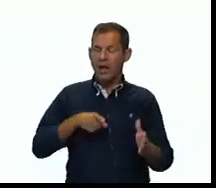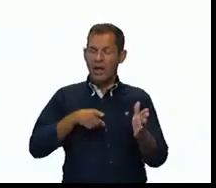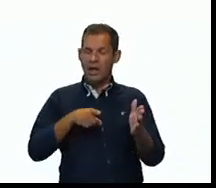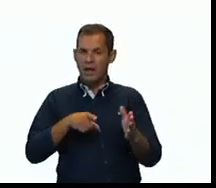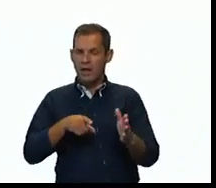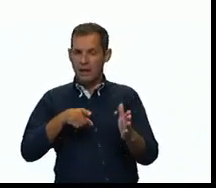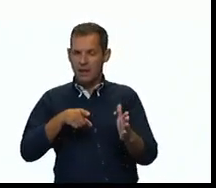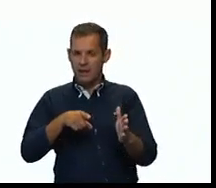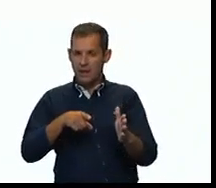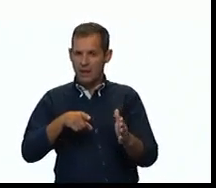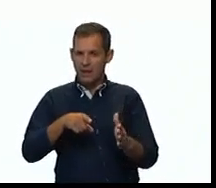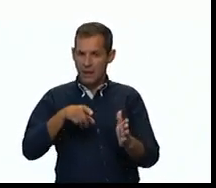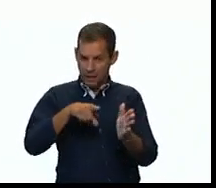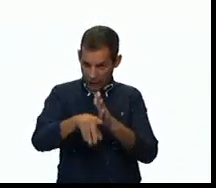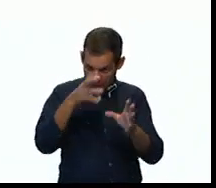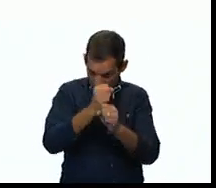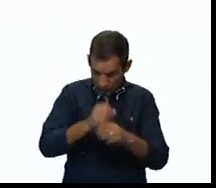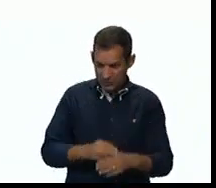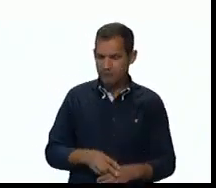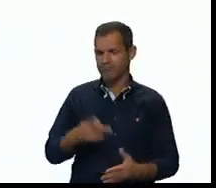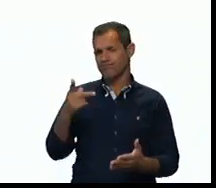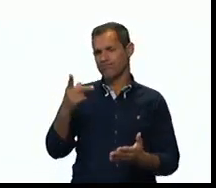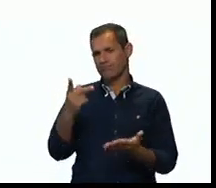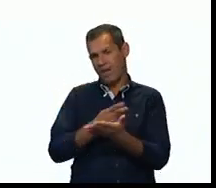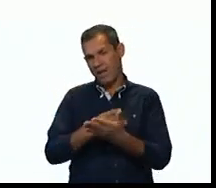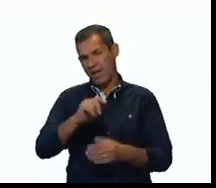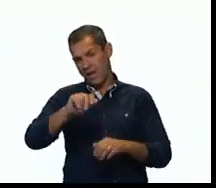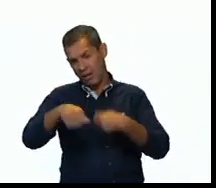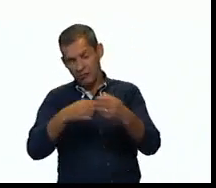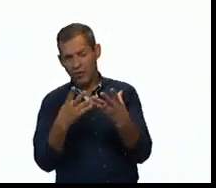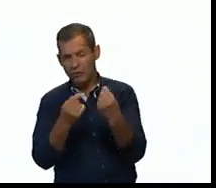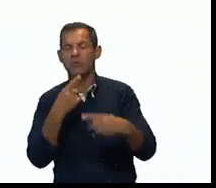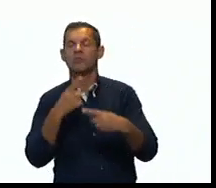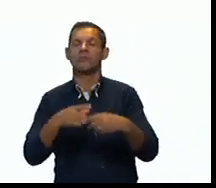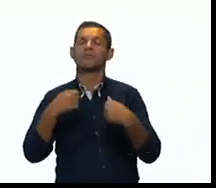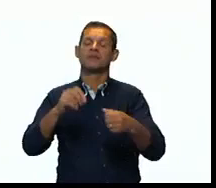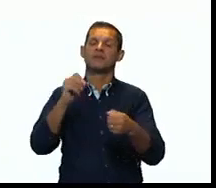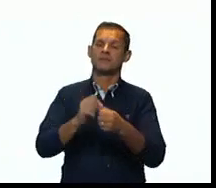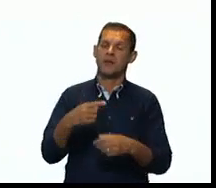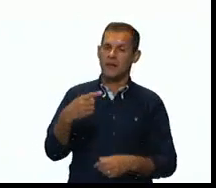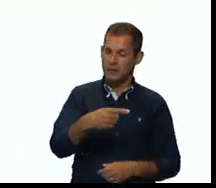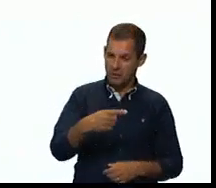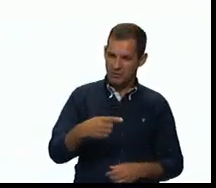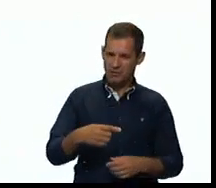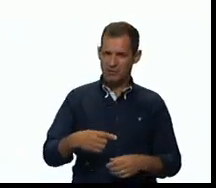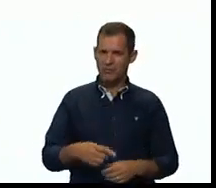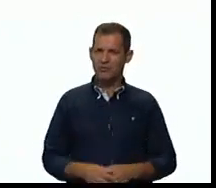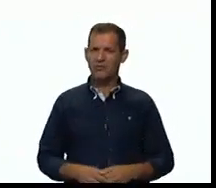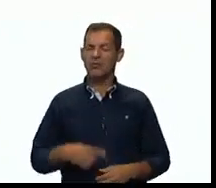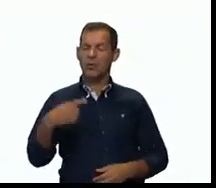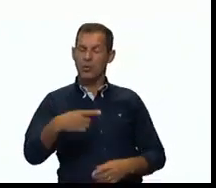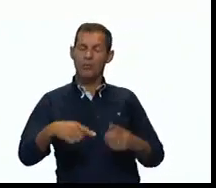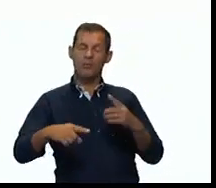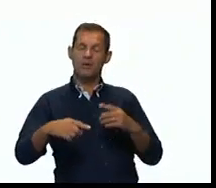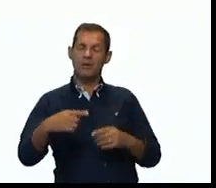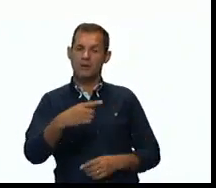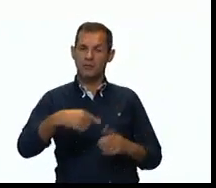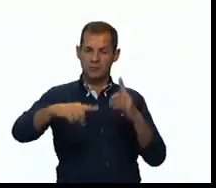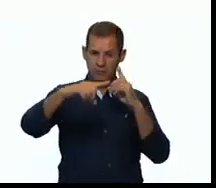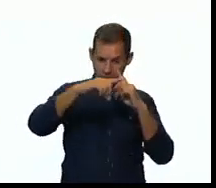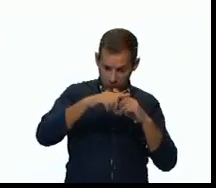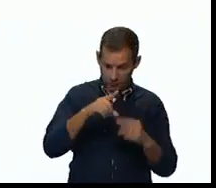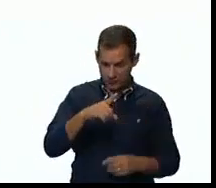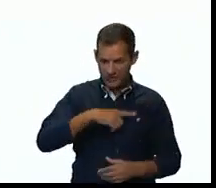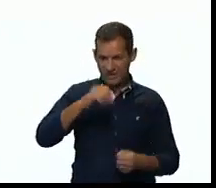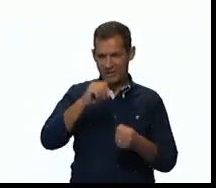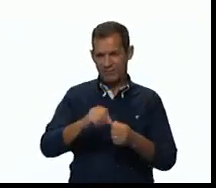de você errar o sinal aqui é muito grande, porque você vai ter que fazer, olha, menos com menos e menos com mais, você